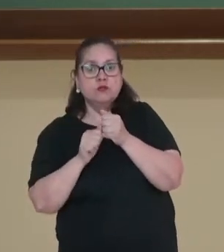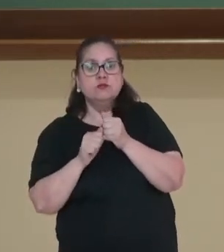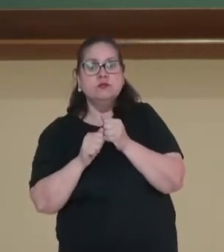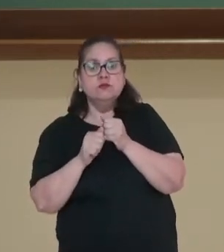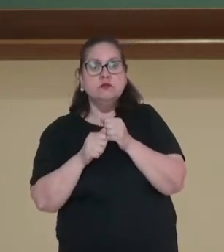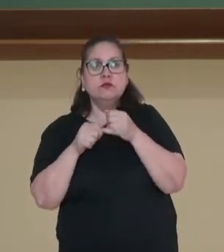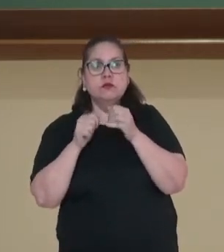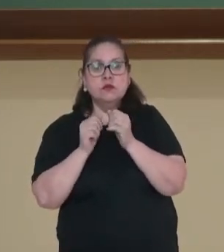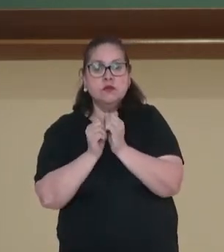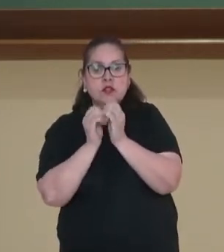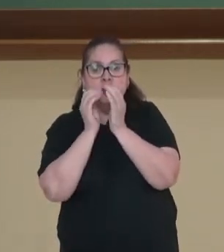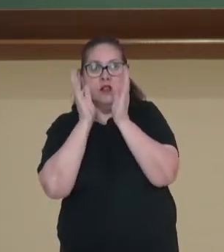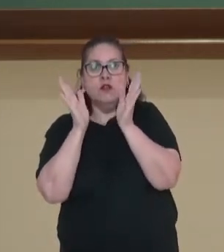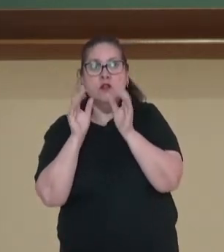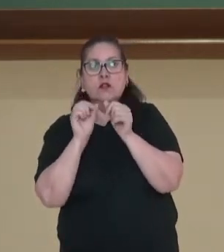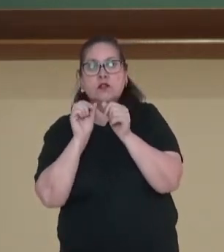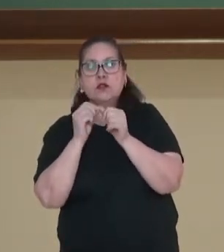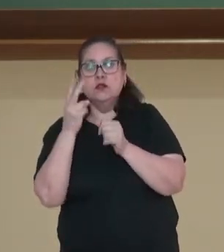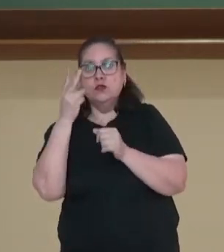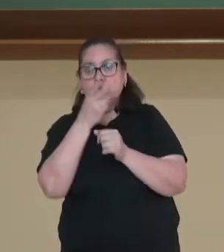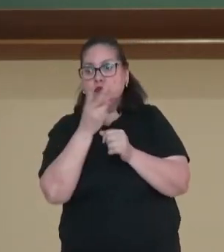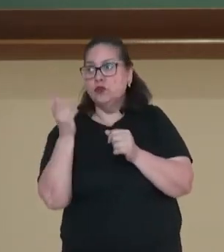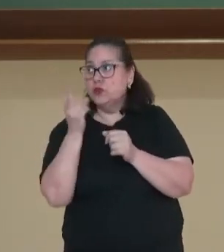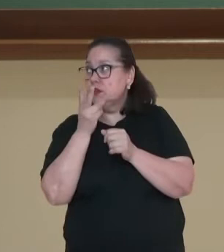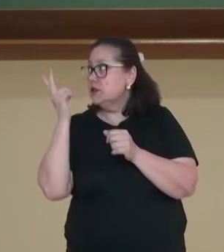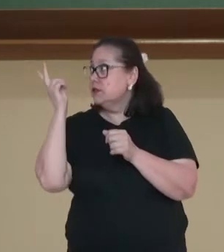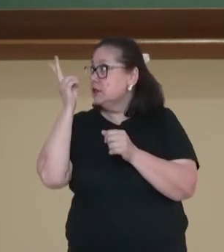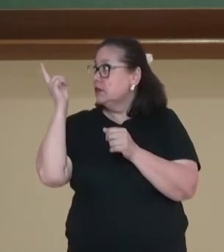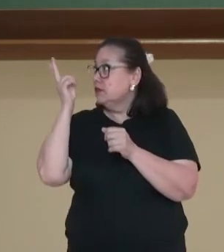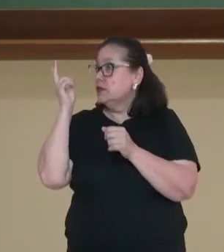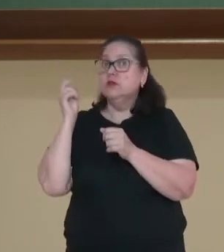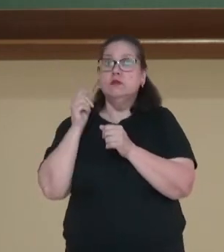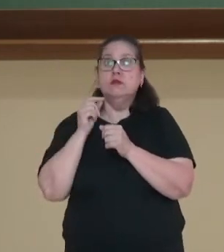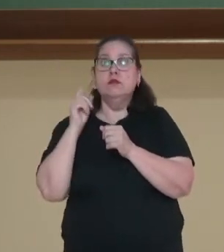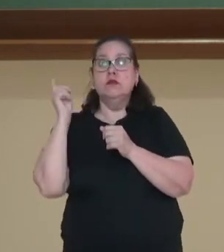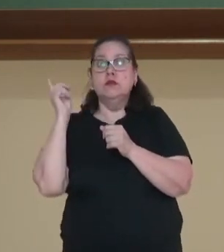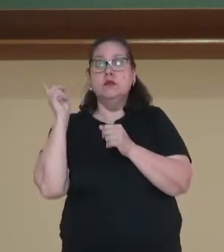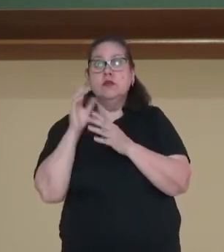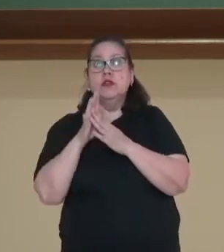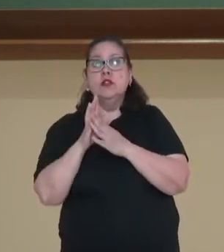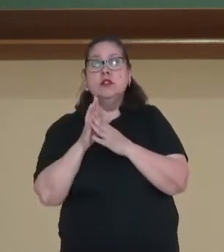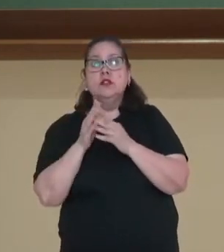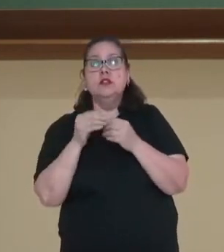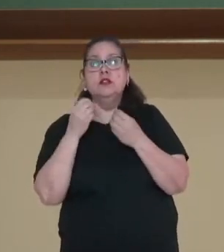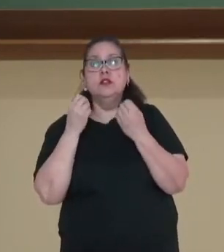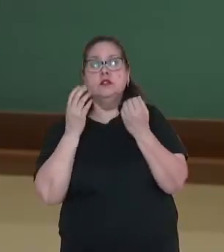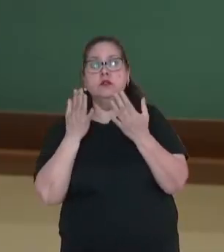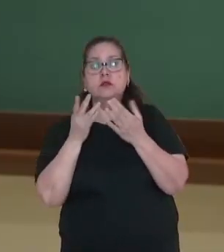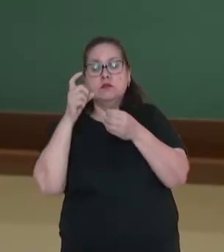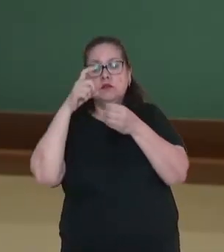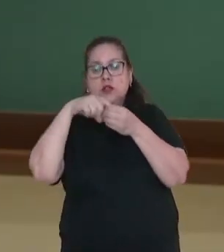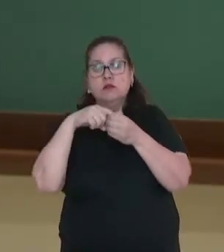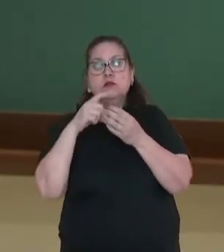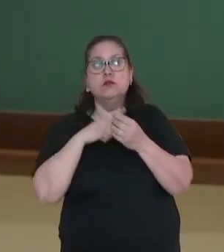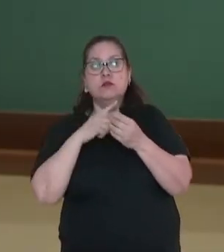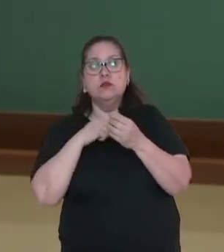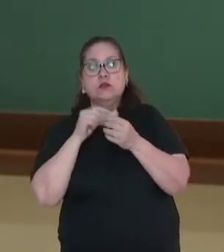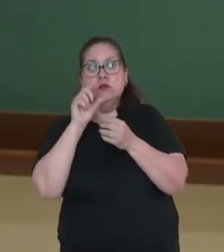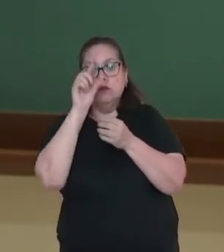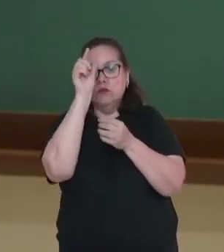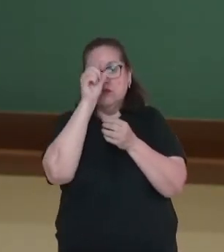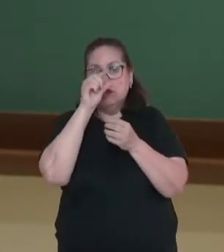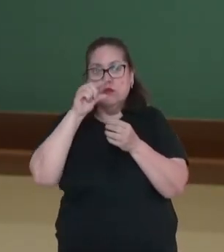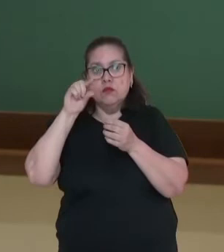ela consegue se abrir e formar, né, dois cotilédones, então ela é dicotiledônia, tá? Dentro ali a gente tem o hilo, que é